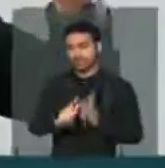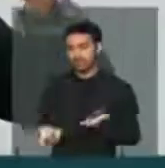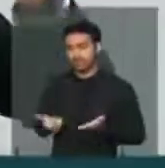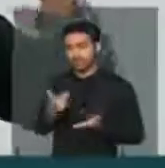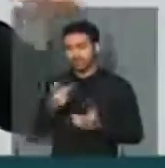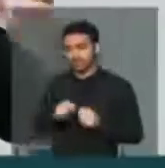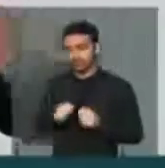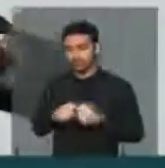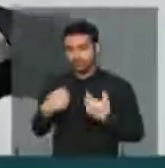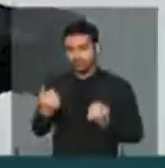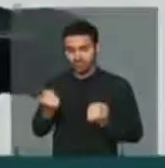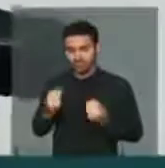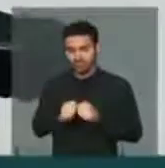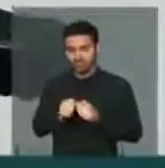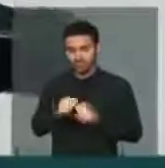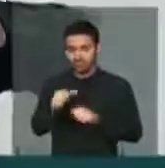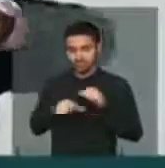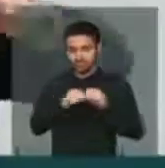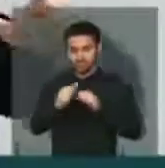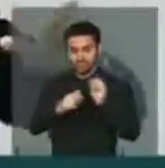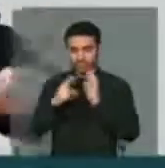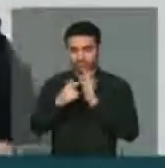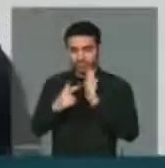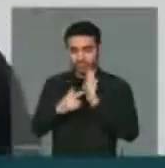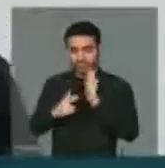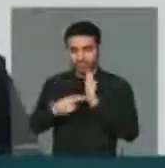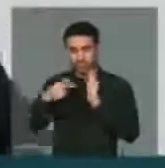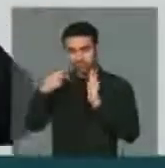uma reforma política, seja ela qual for.